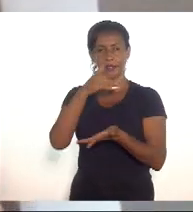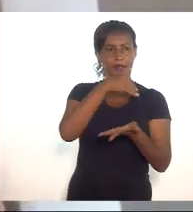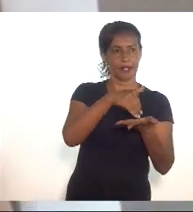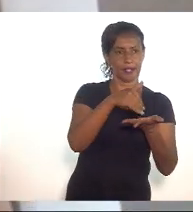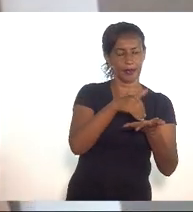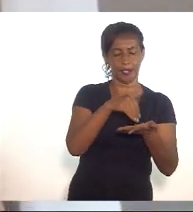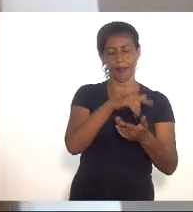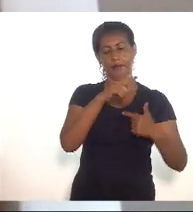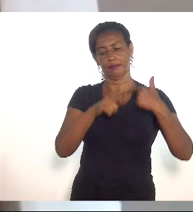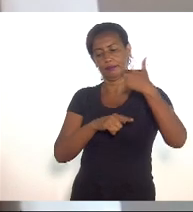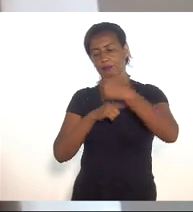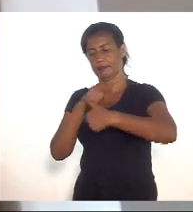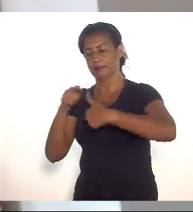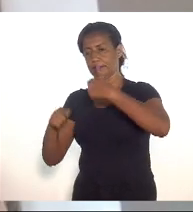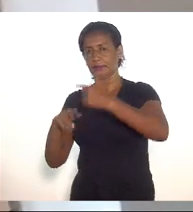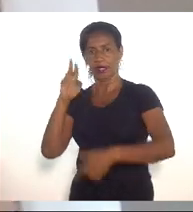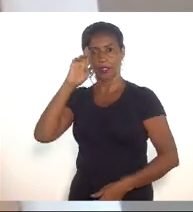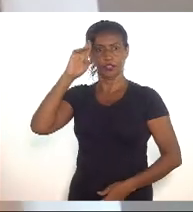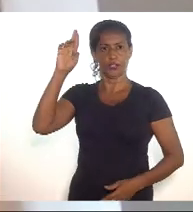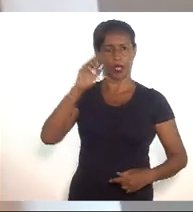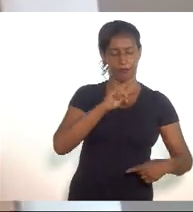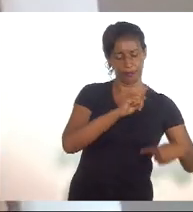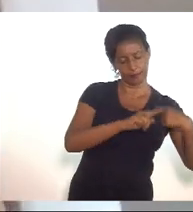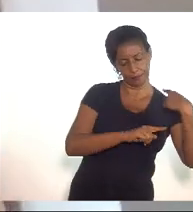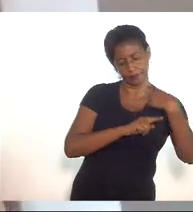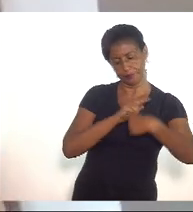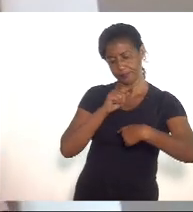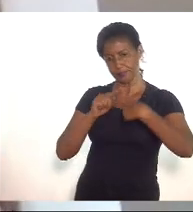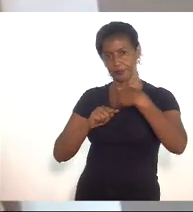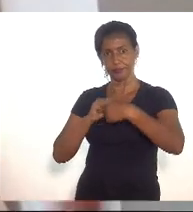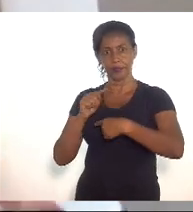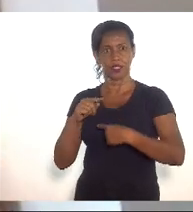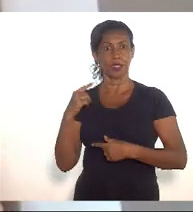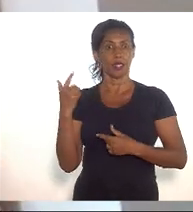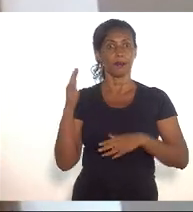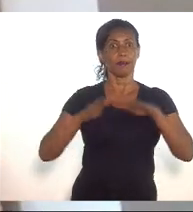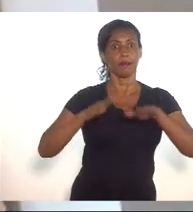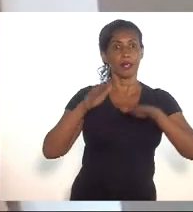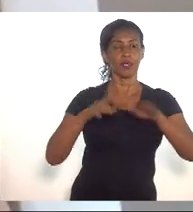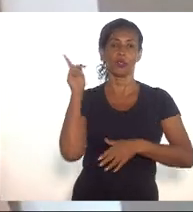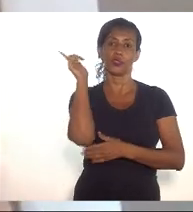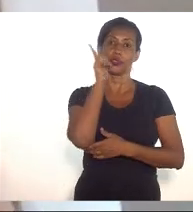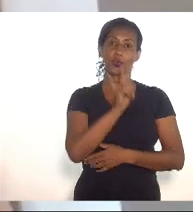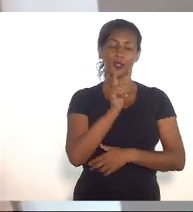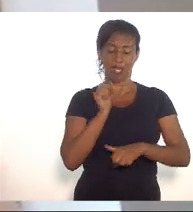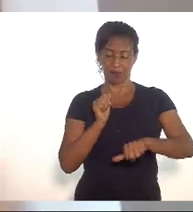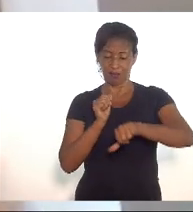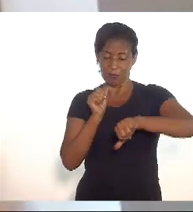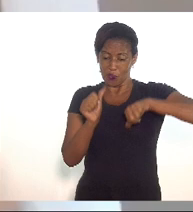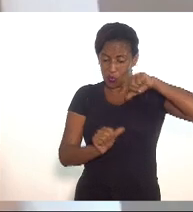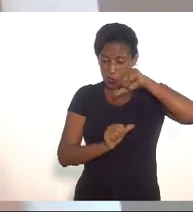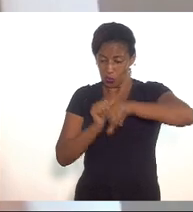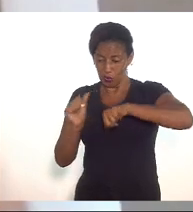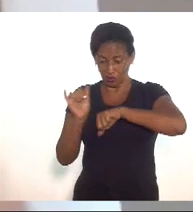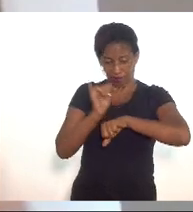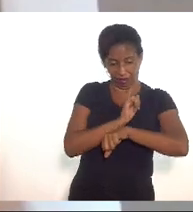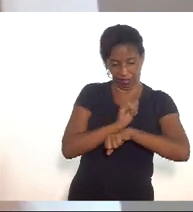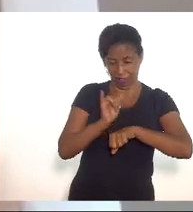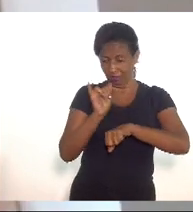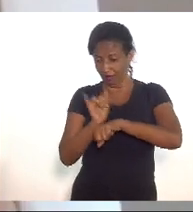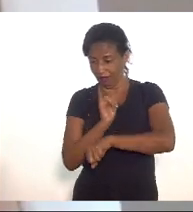comandantes, e a gente conseguiu, mesmo tendo mudanças de estratégias